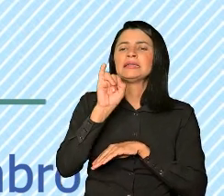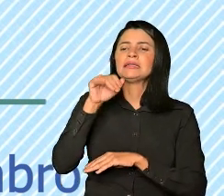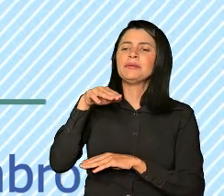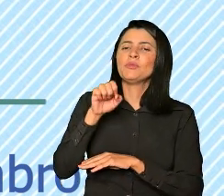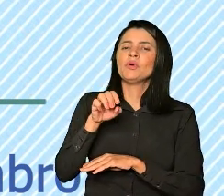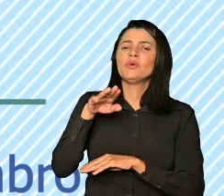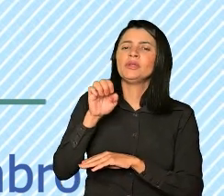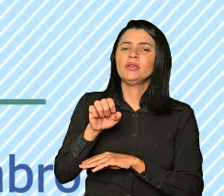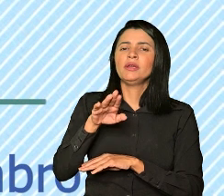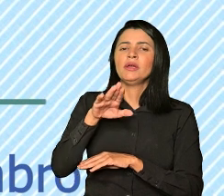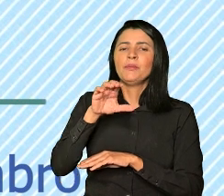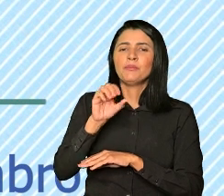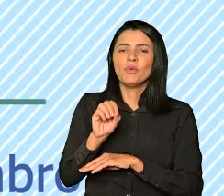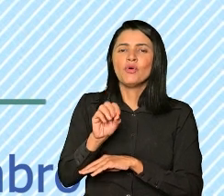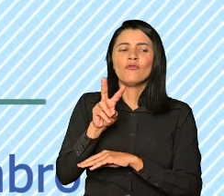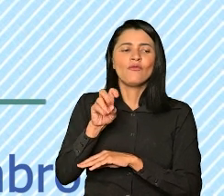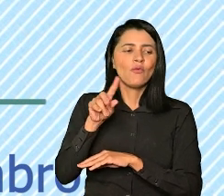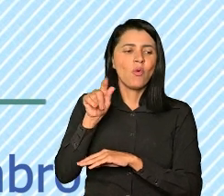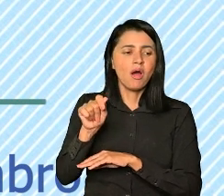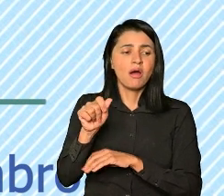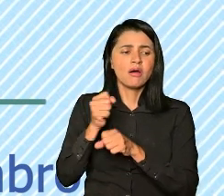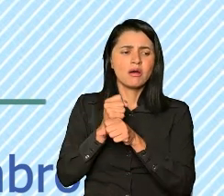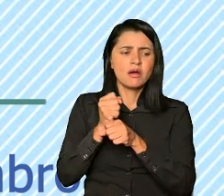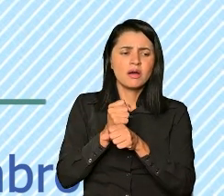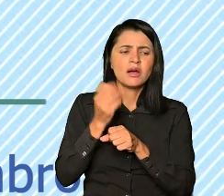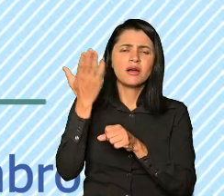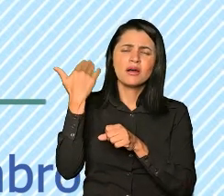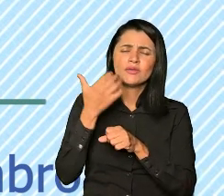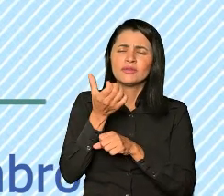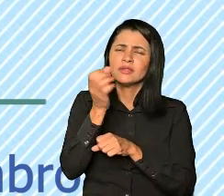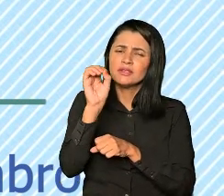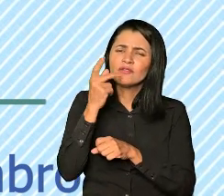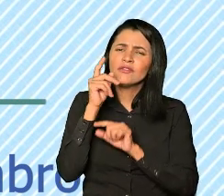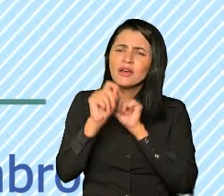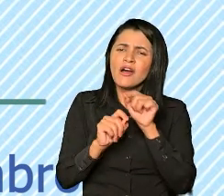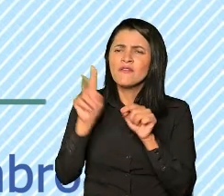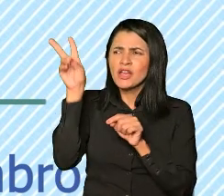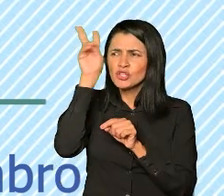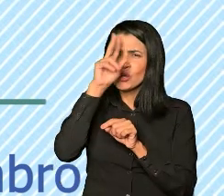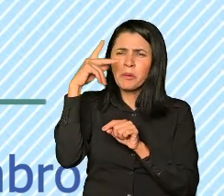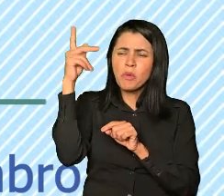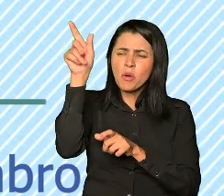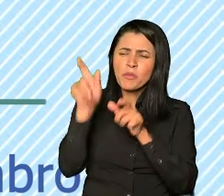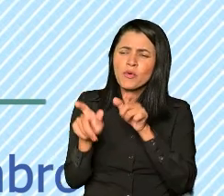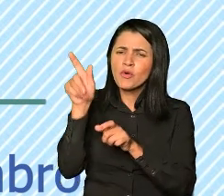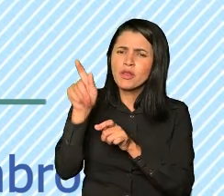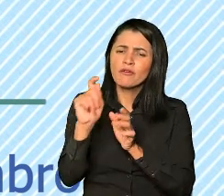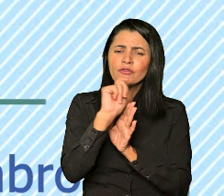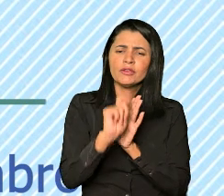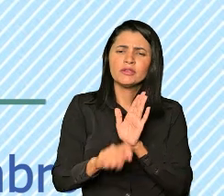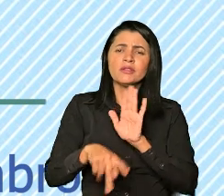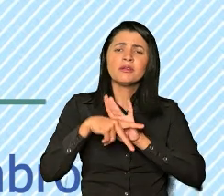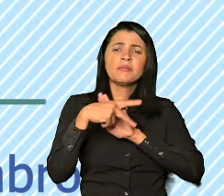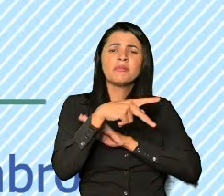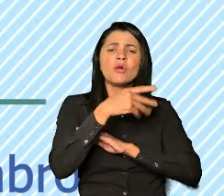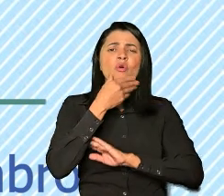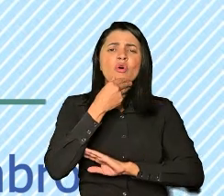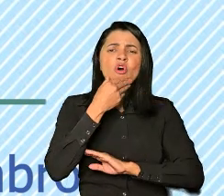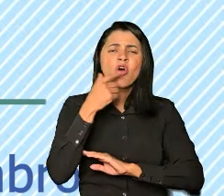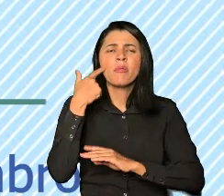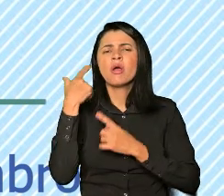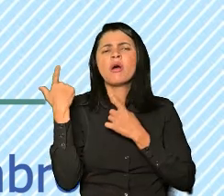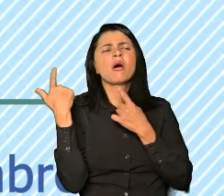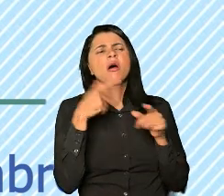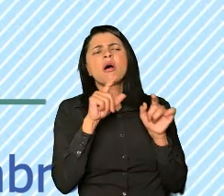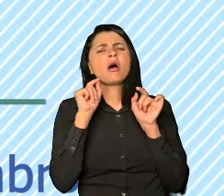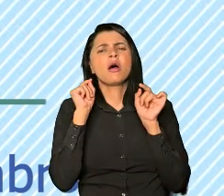que já nos anos 60 ela falava que toda a história das mulheres foi escrita pelos homens. Ela contestava